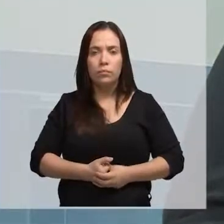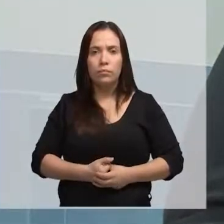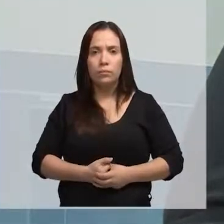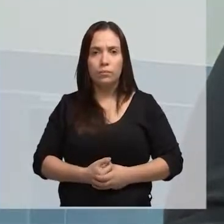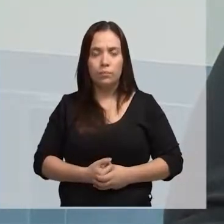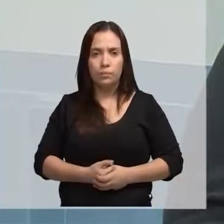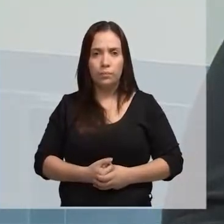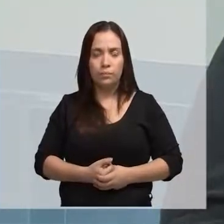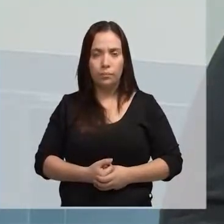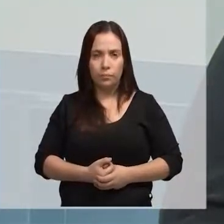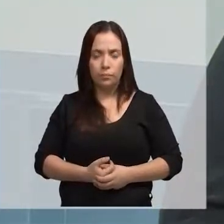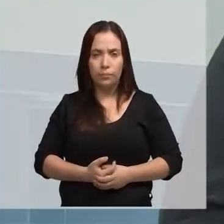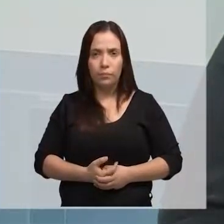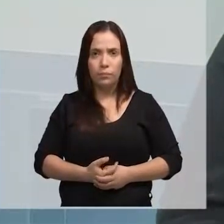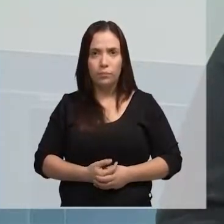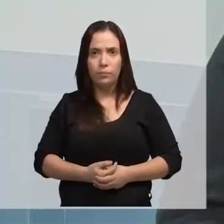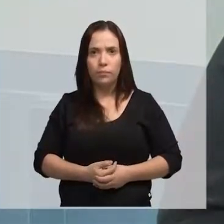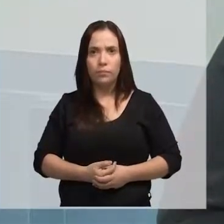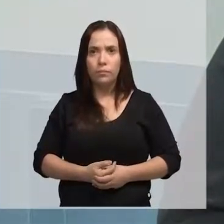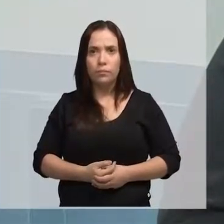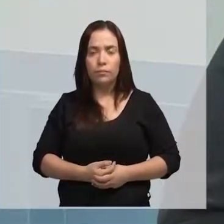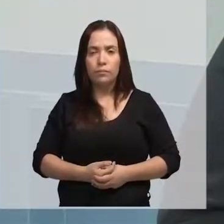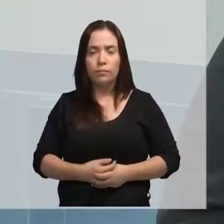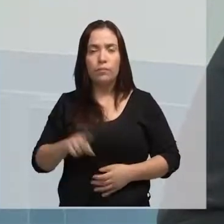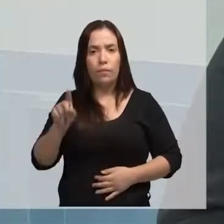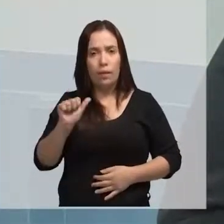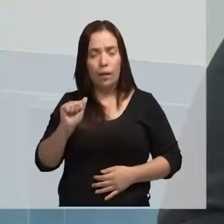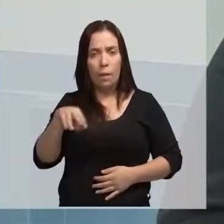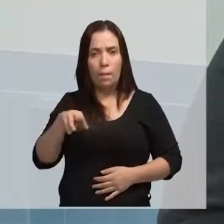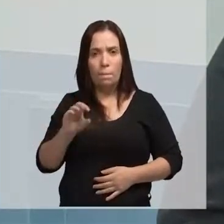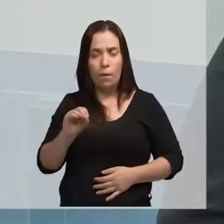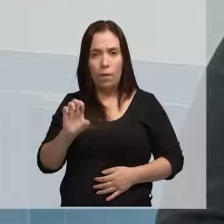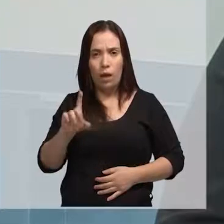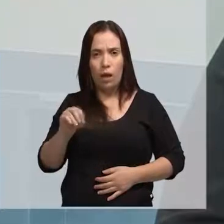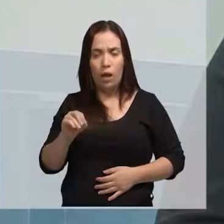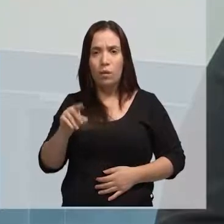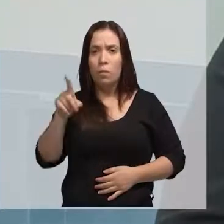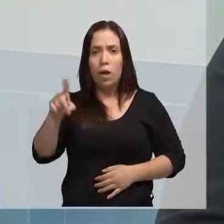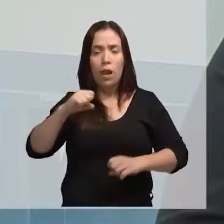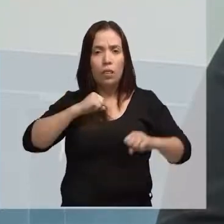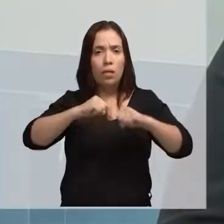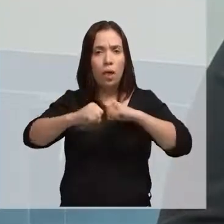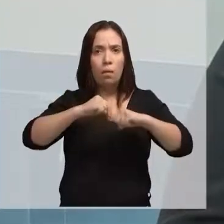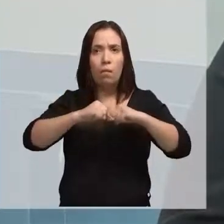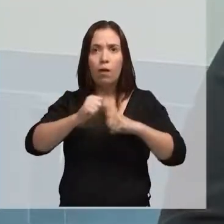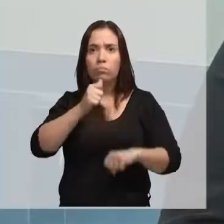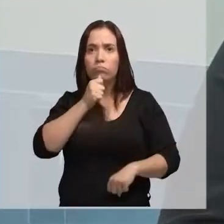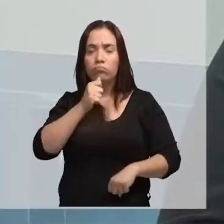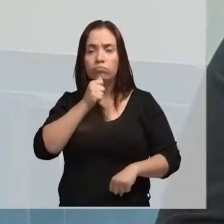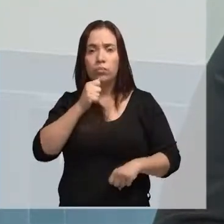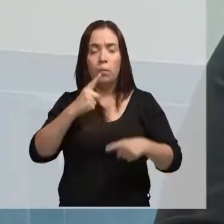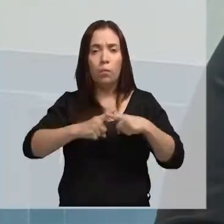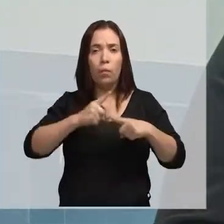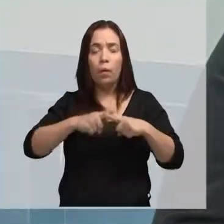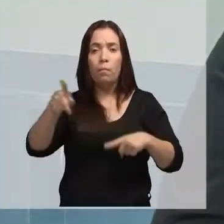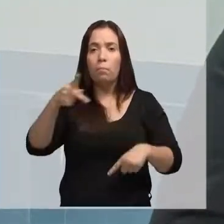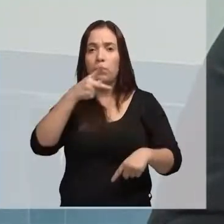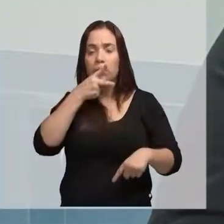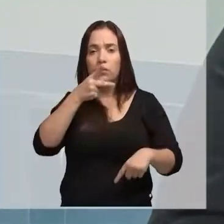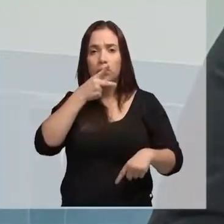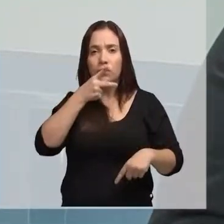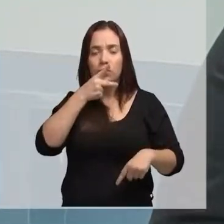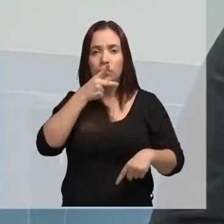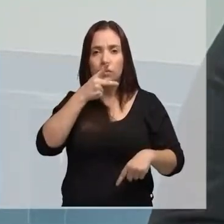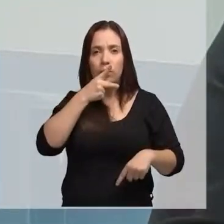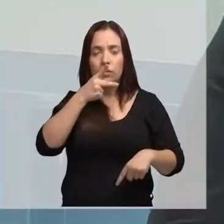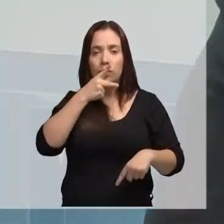ao... Acima do Álvaro Dias. Não, o Amoedo não participou de nenhum debate, porque no partido dele não tem ninguém, não